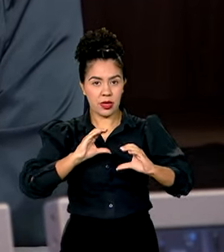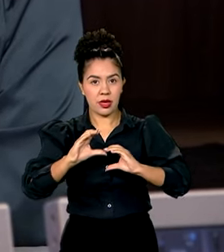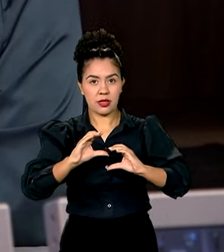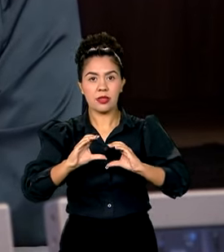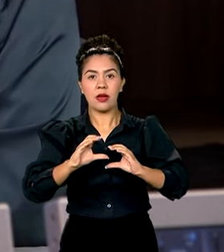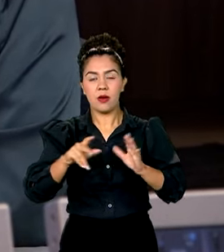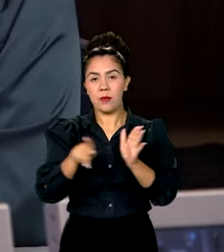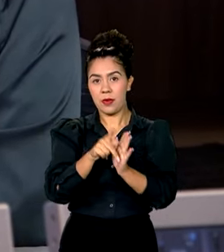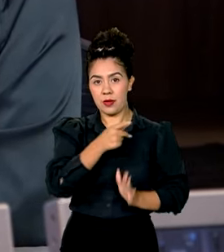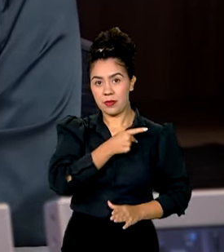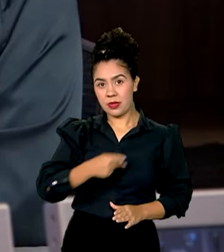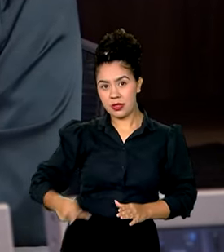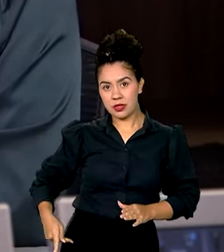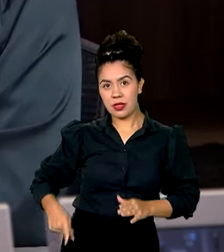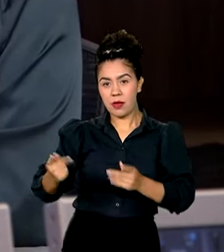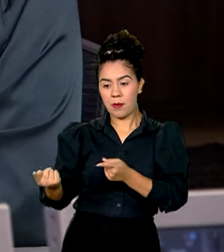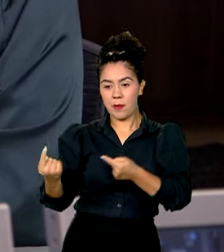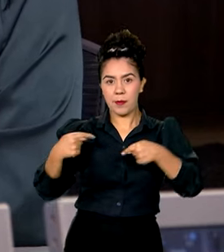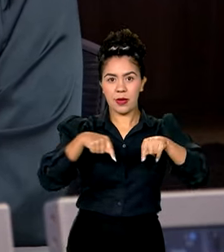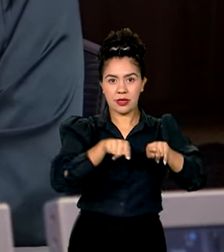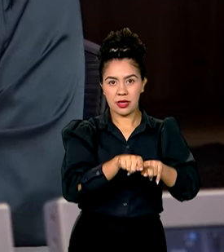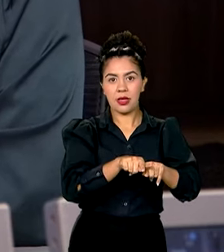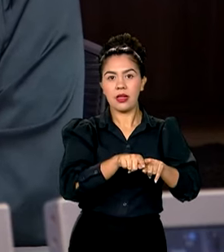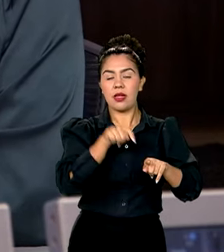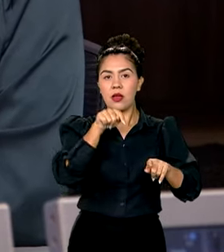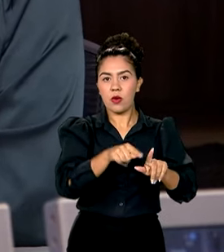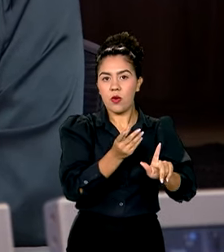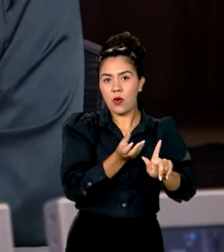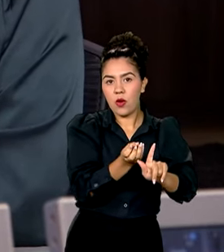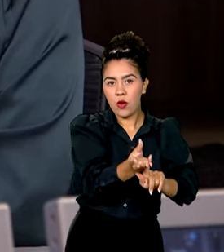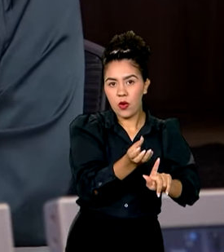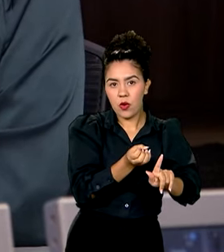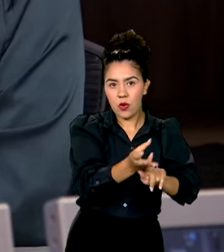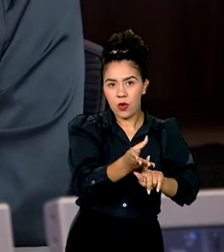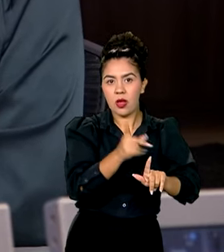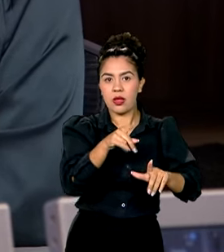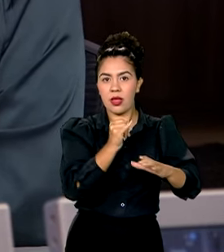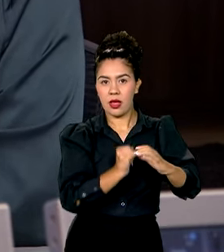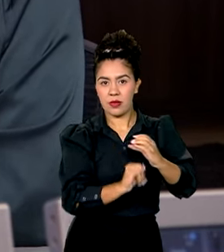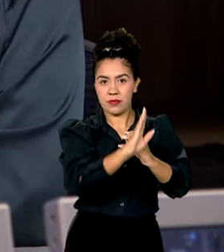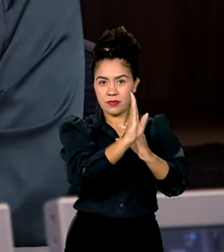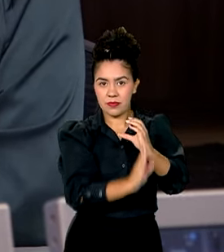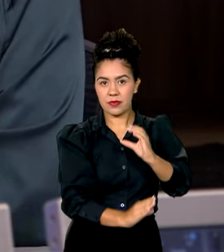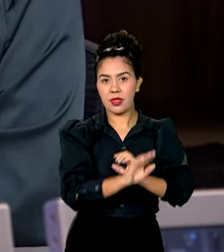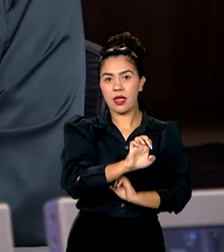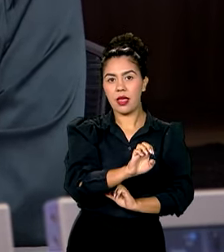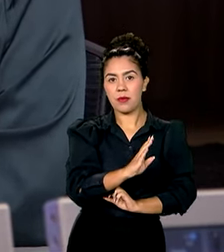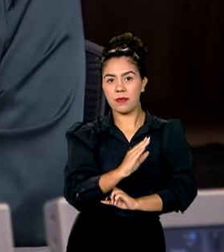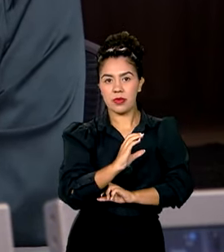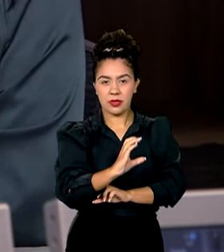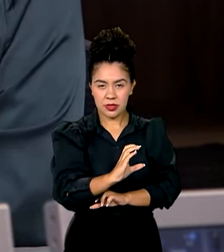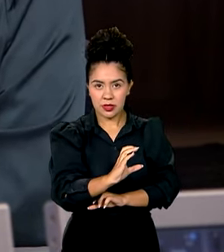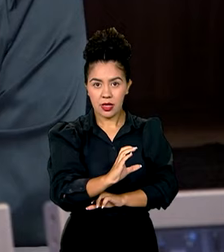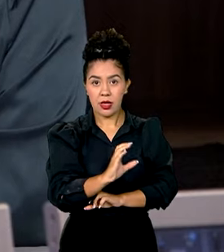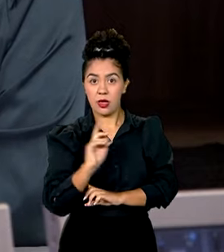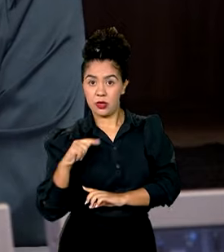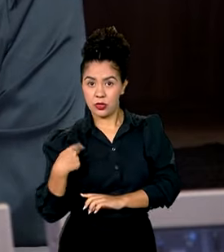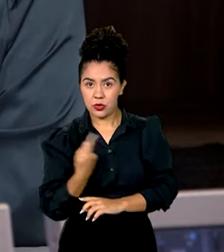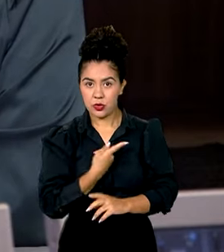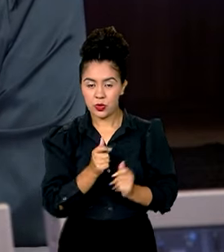república em parceria com o canal gov uma emissora da empresa Brasil de Comunicação nessa próxima hora juntos